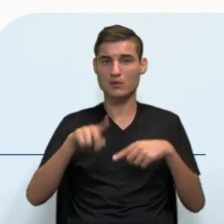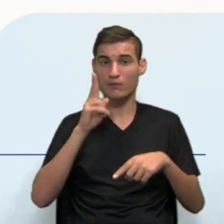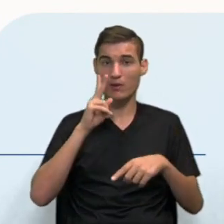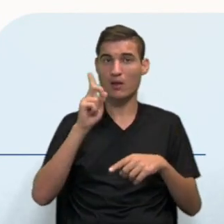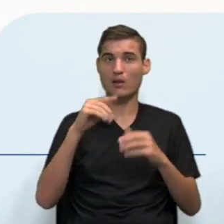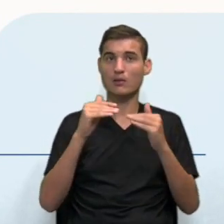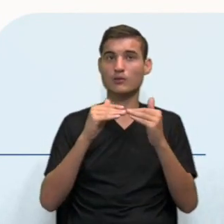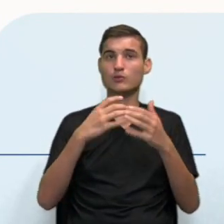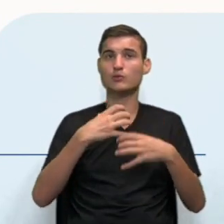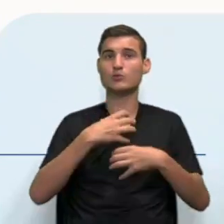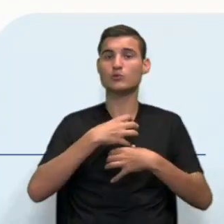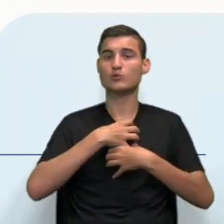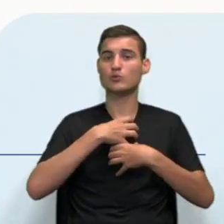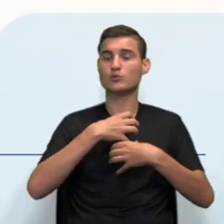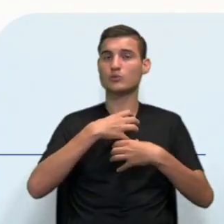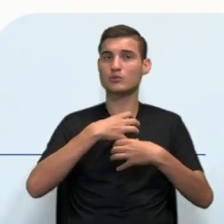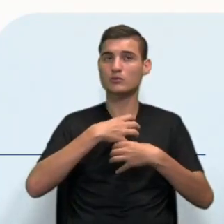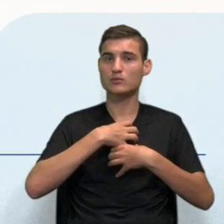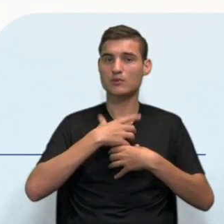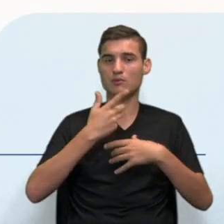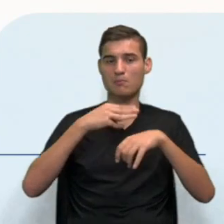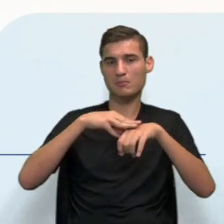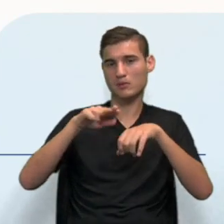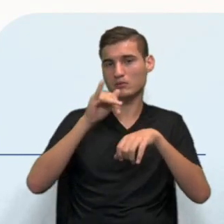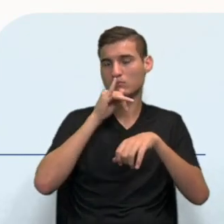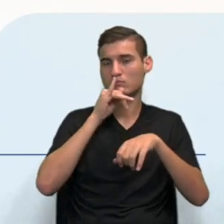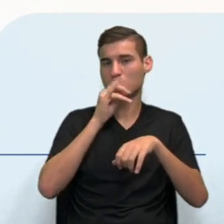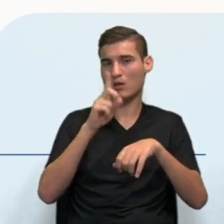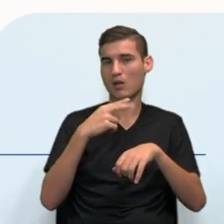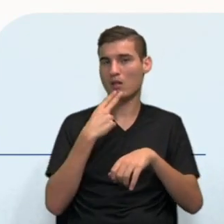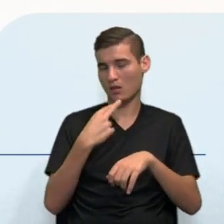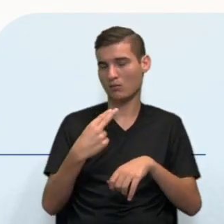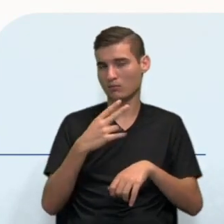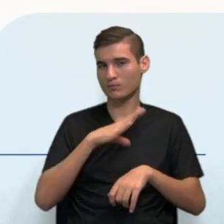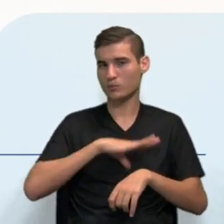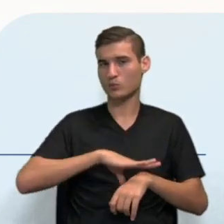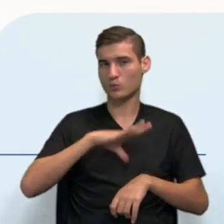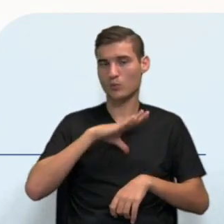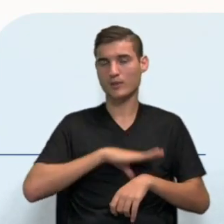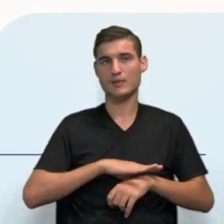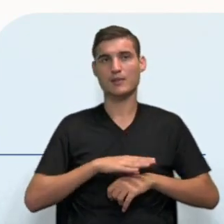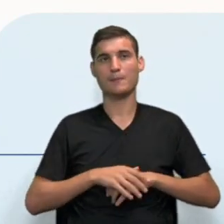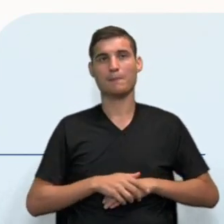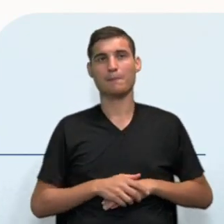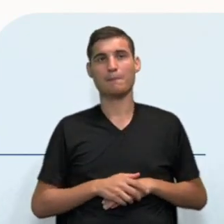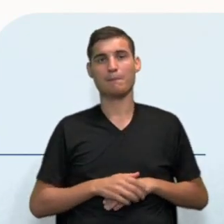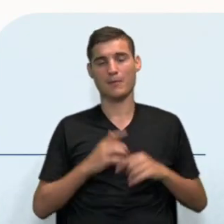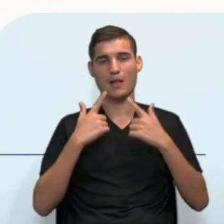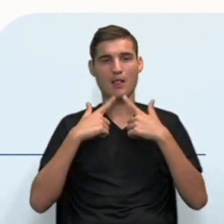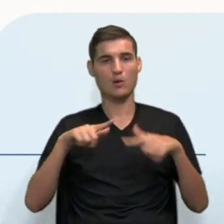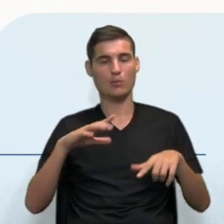minha mensagem na língua portuguesa, por exemplo. Depois, o que acontece? Você tem